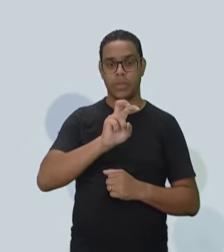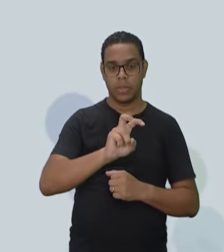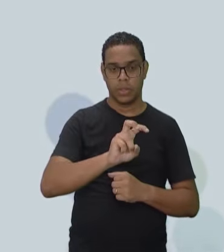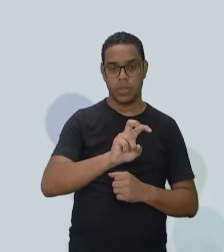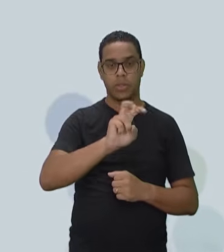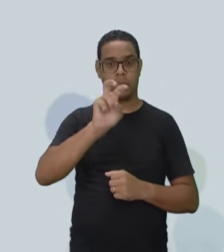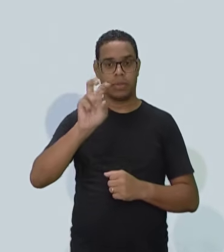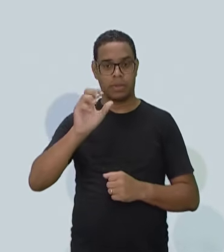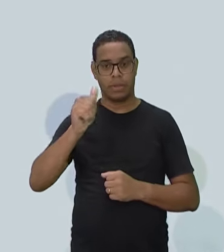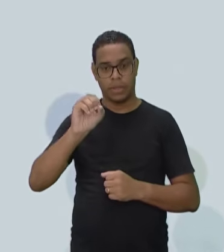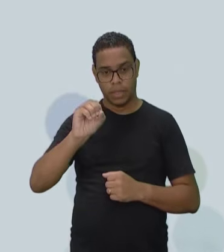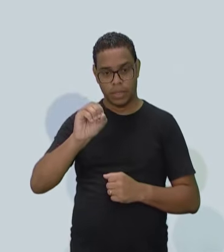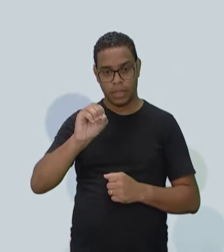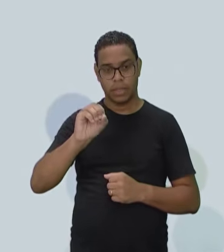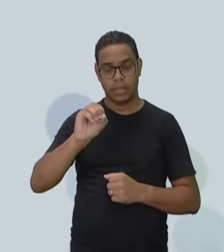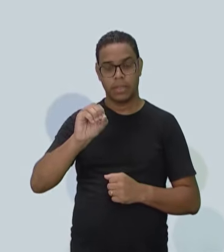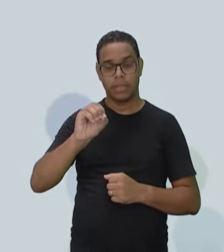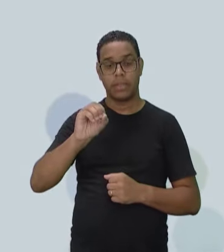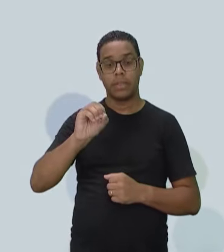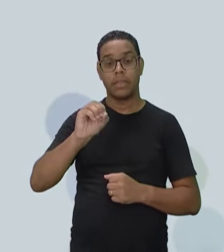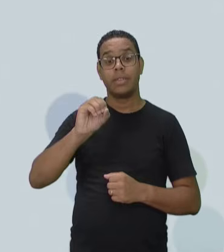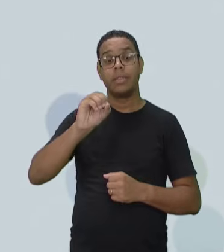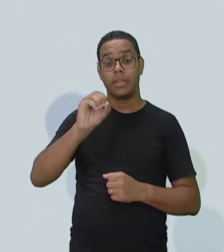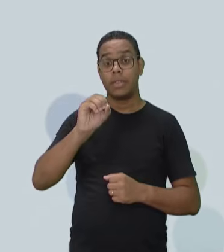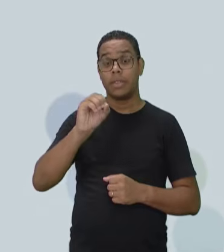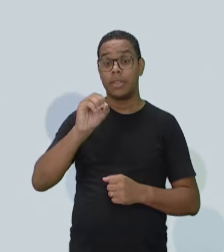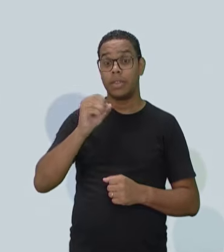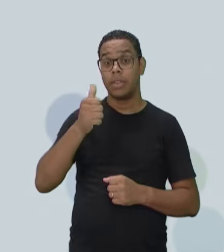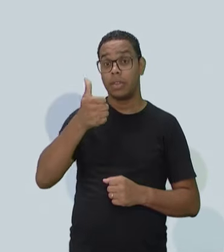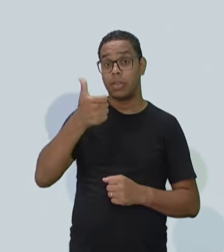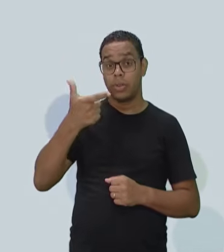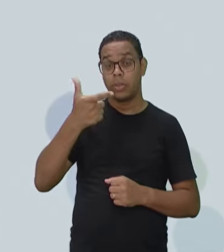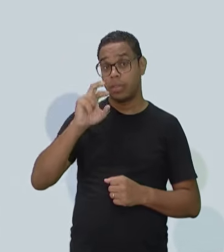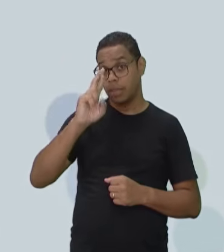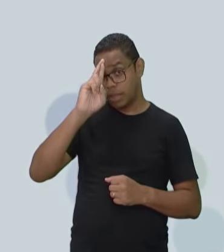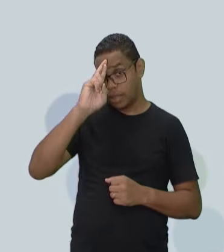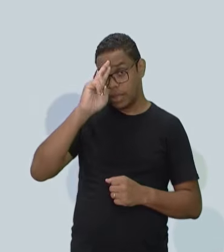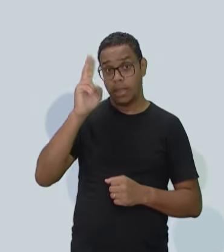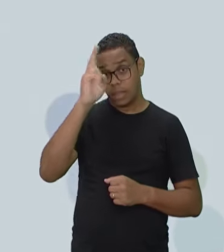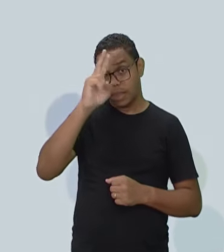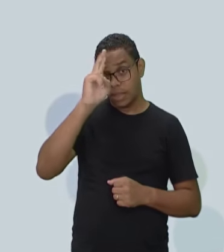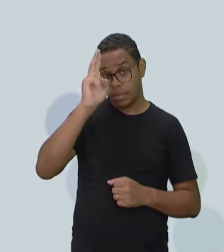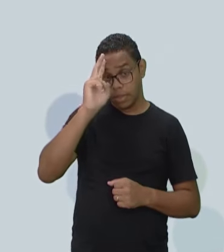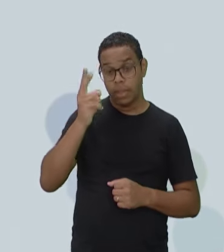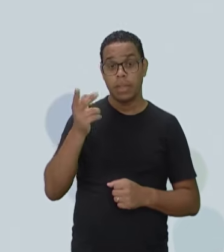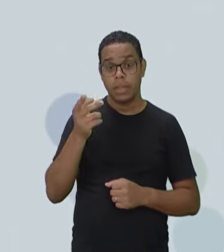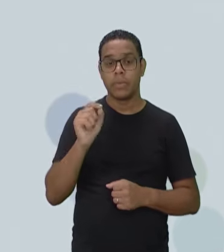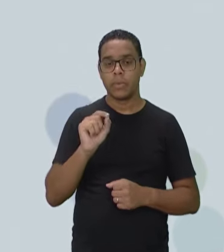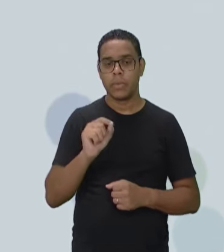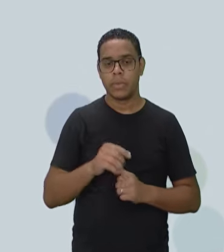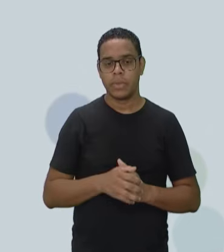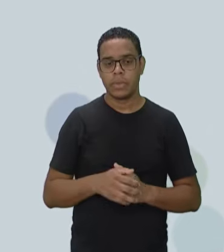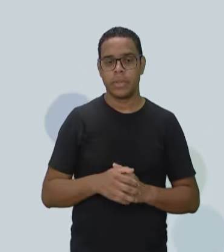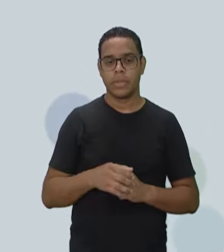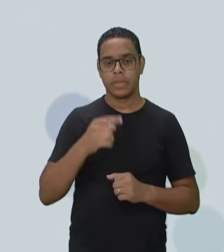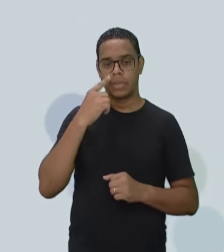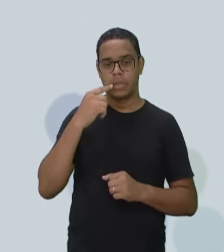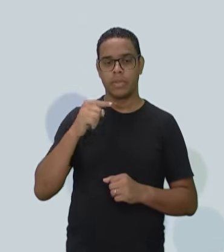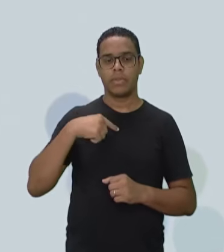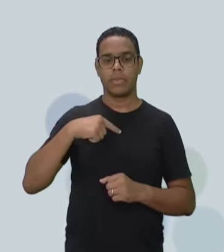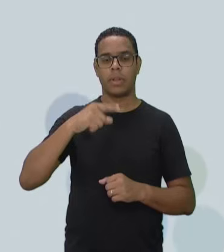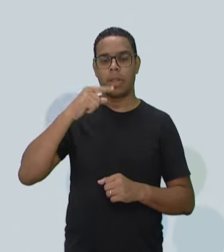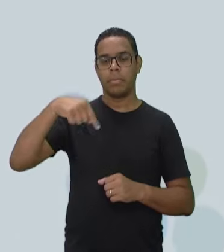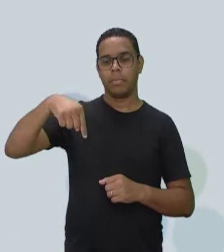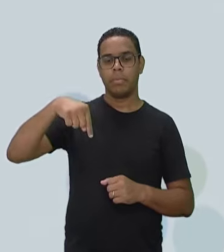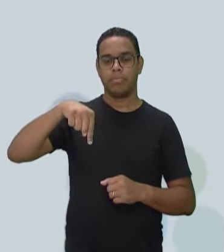5, 10, daí quando eu cheguei aqui no 12, lembra o que aconteceu? Olha só, o meu ponteiro da hora